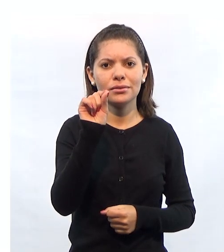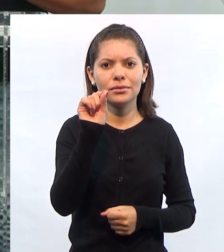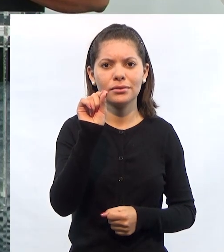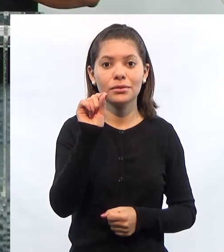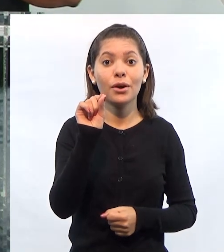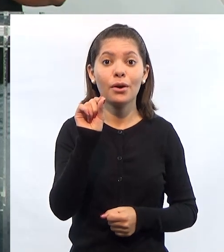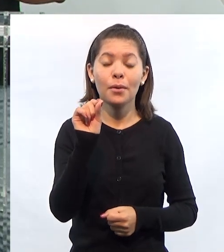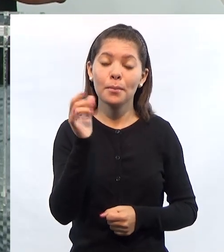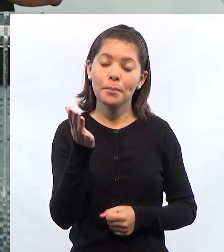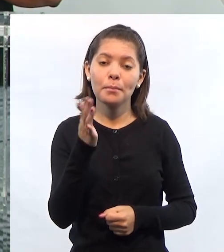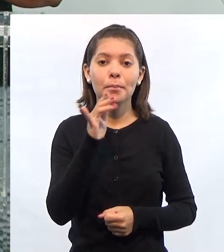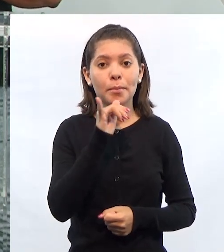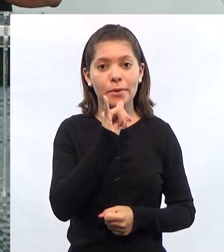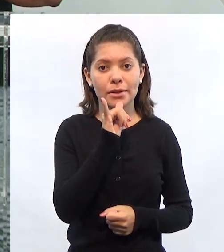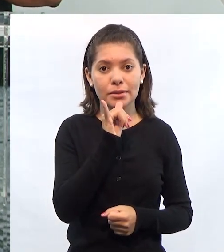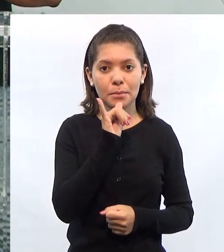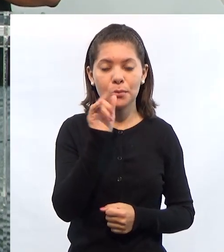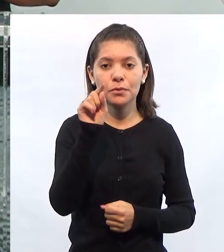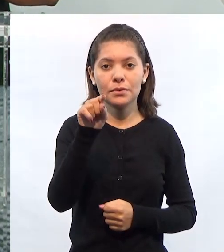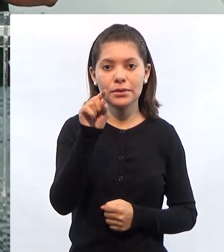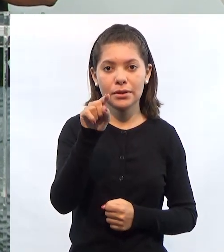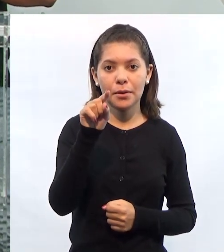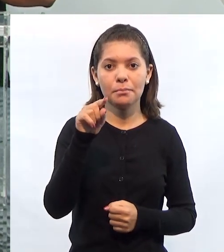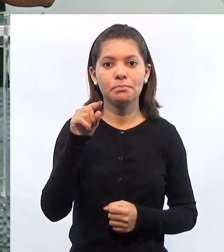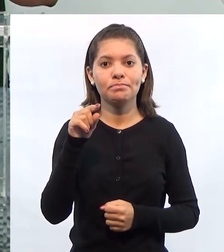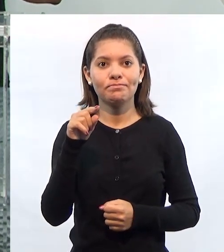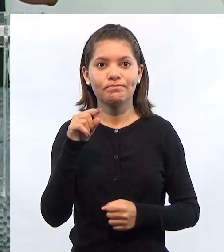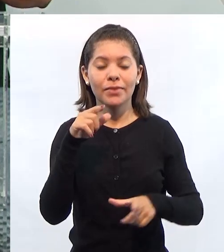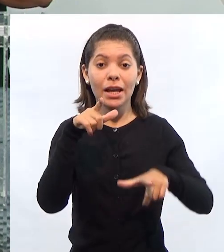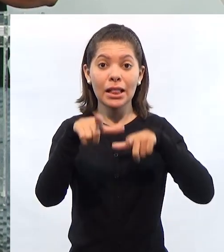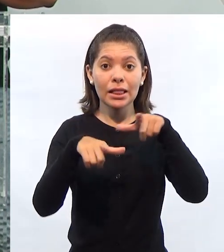especulativo? Vamos supor que você